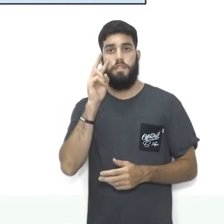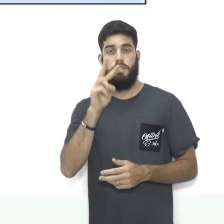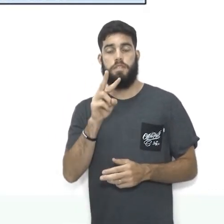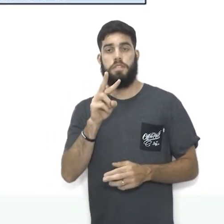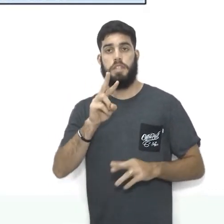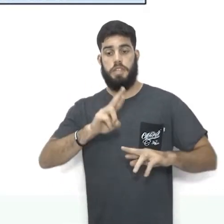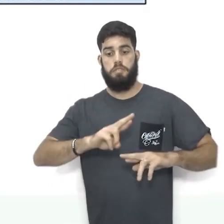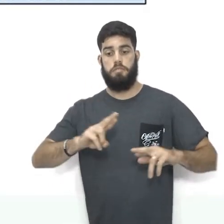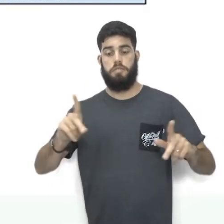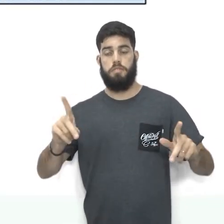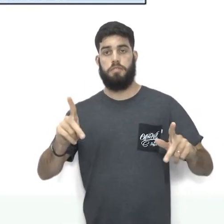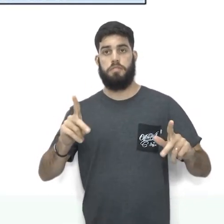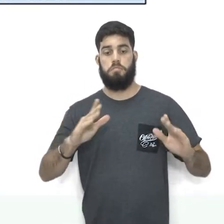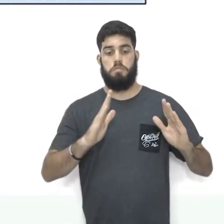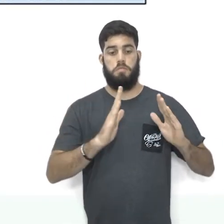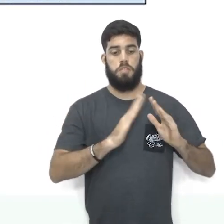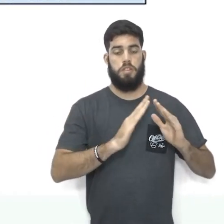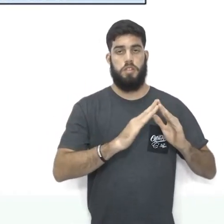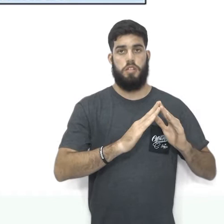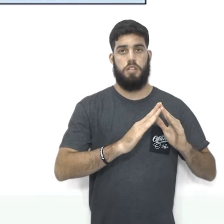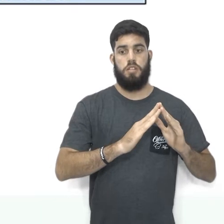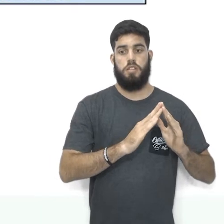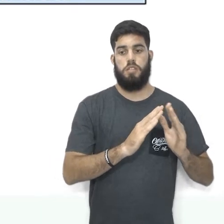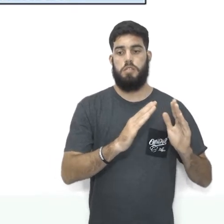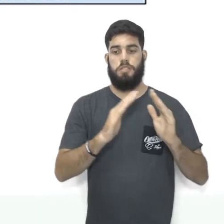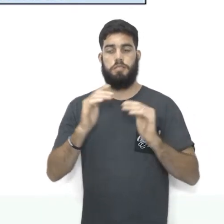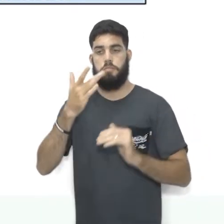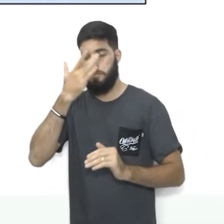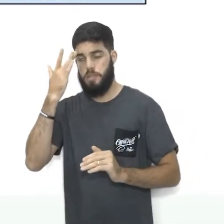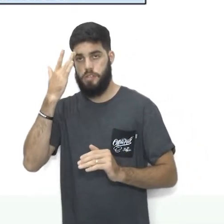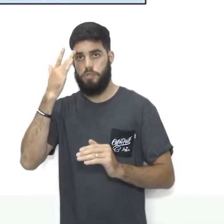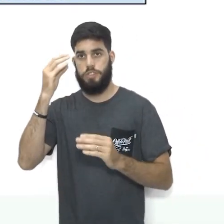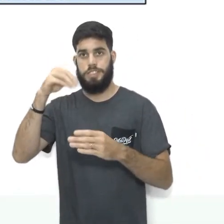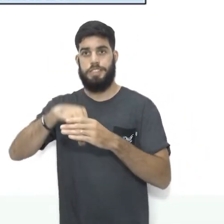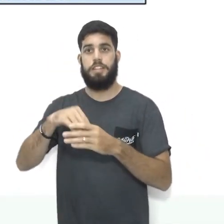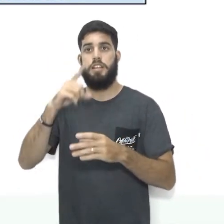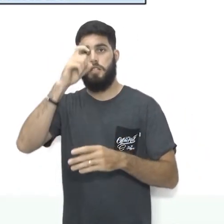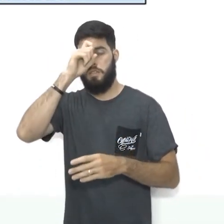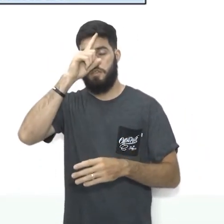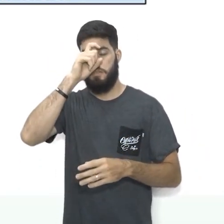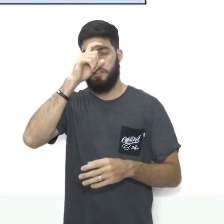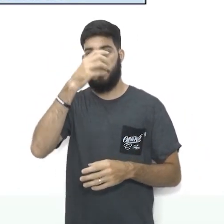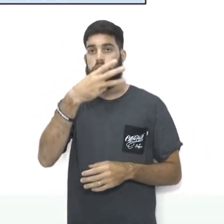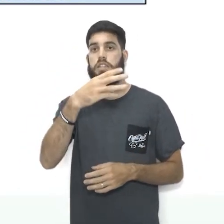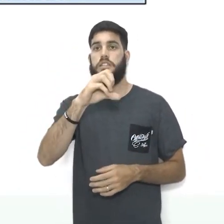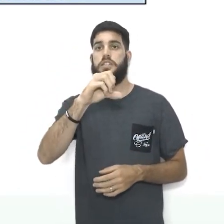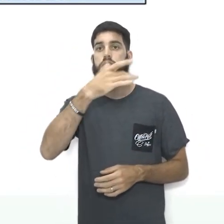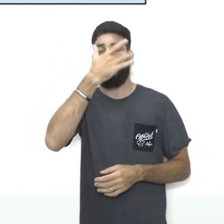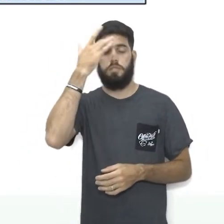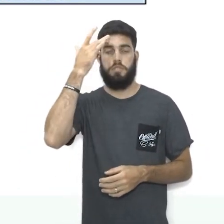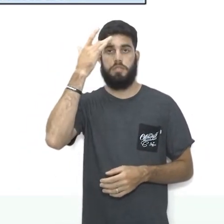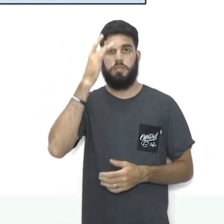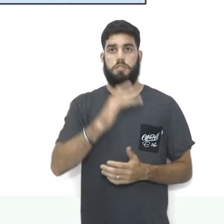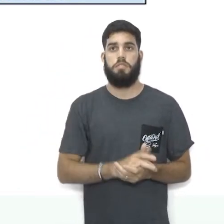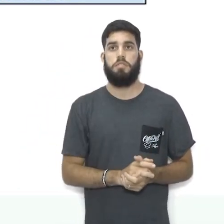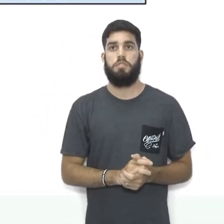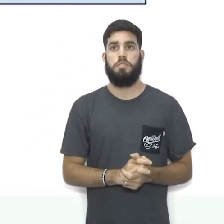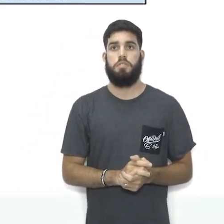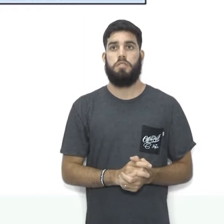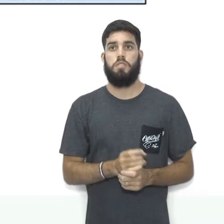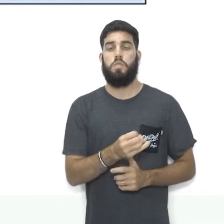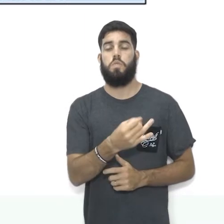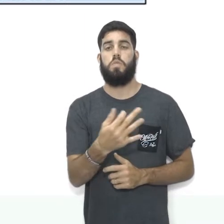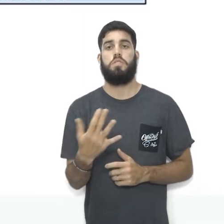pacientes em isolamento domiciliar e os que estavam internados é de 39 pessoas. Sabe-se também que o quantitativo